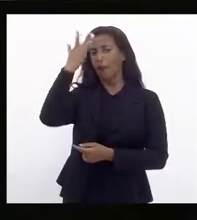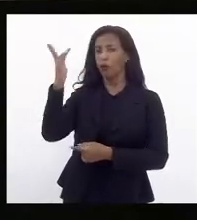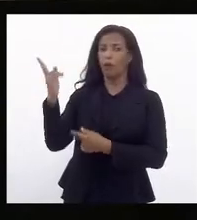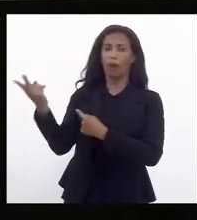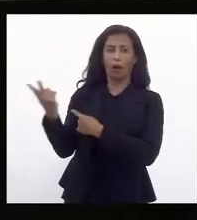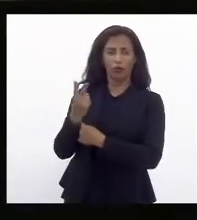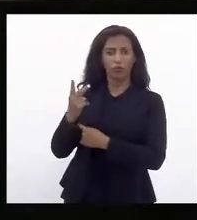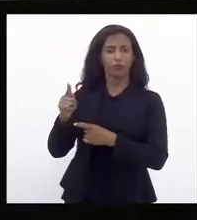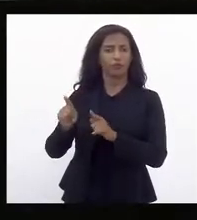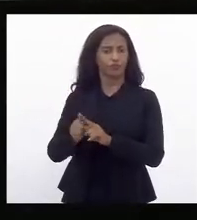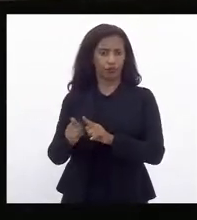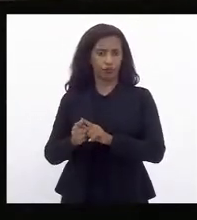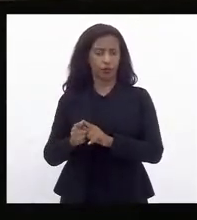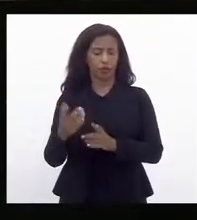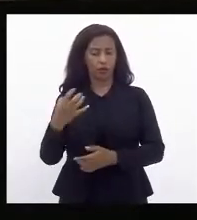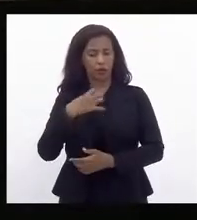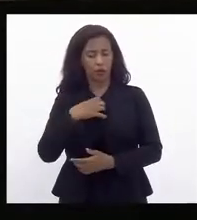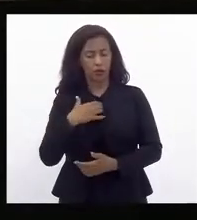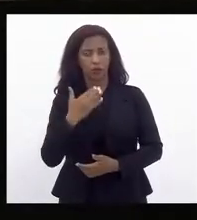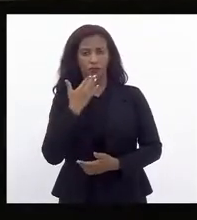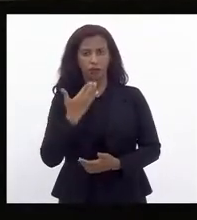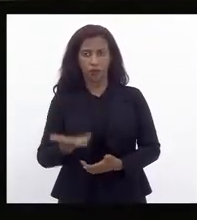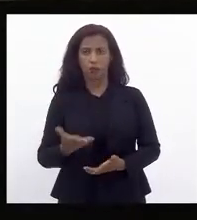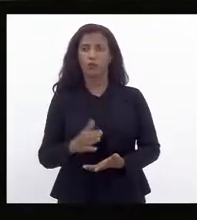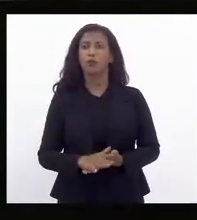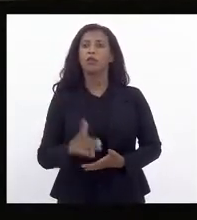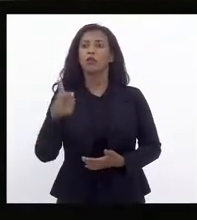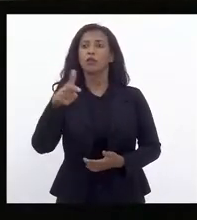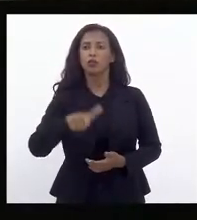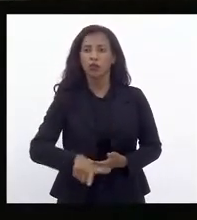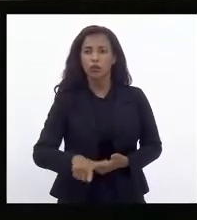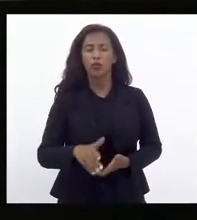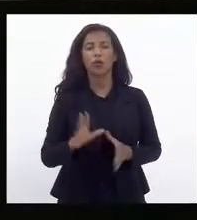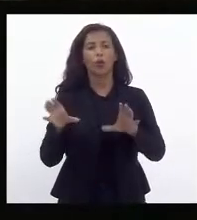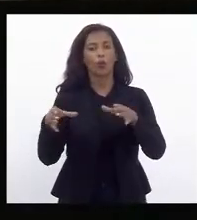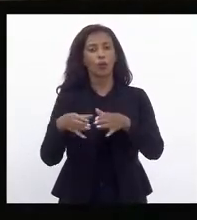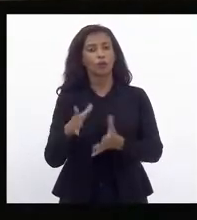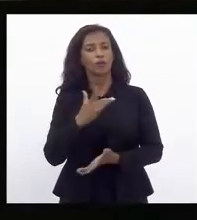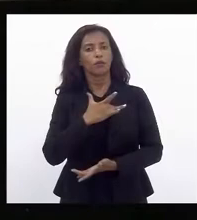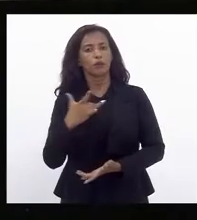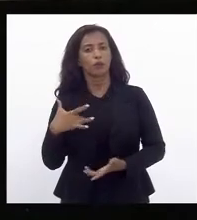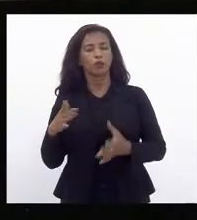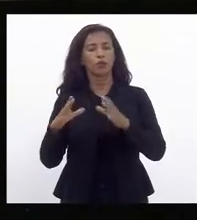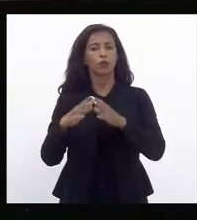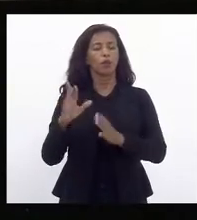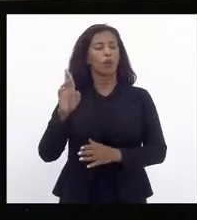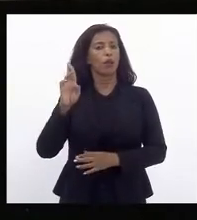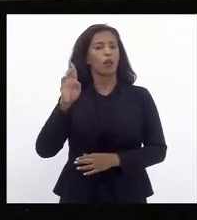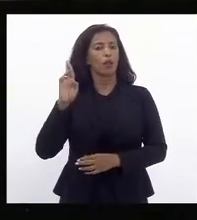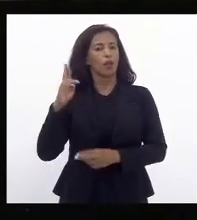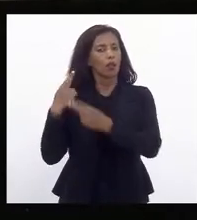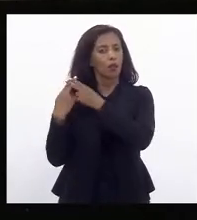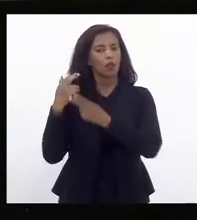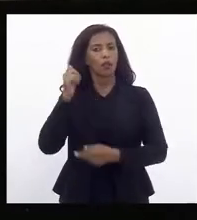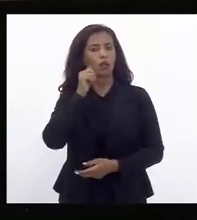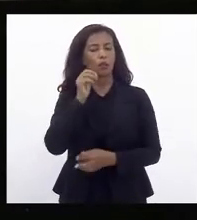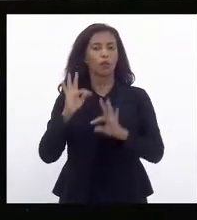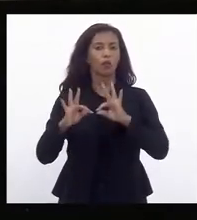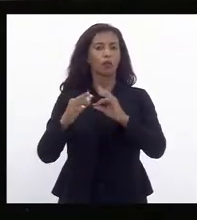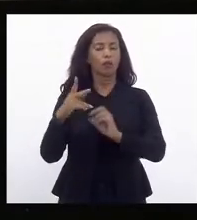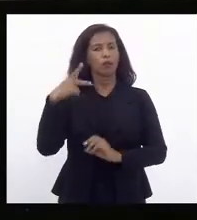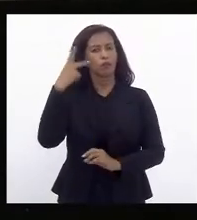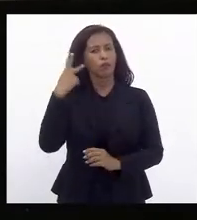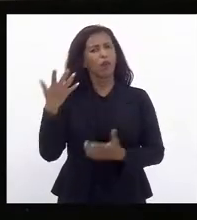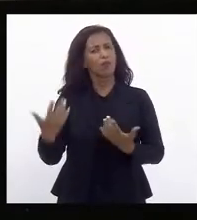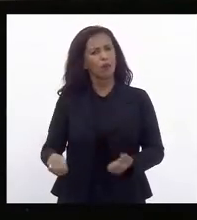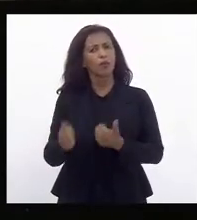ajudar. Então, nesse sentido eu faço esse apelo. E mais uma vez, Comissão de Saúde, Comissão de Direitos das Mulheres e de todos os parlamentares,